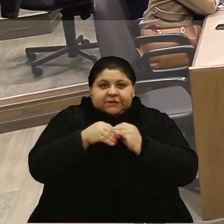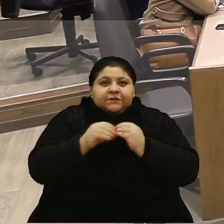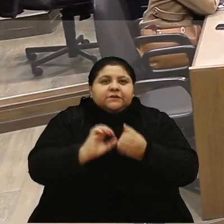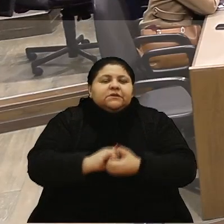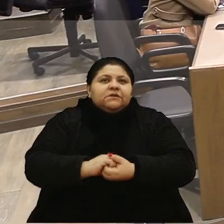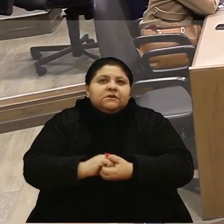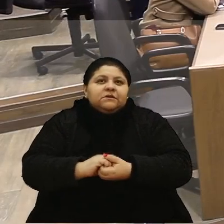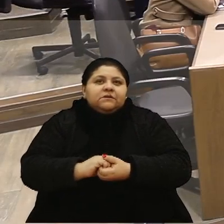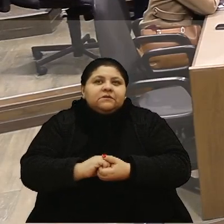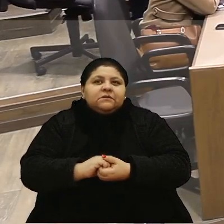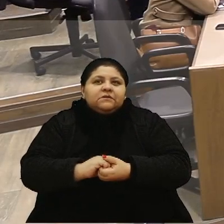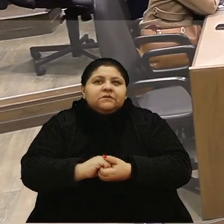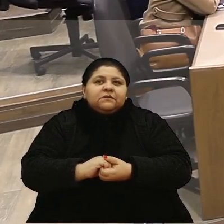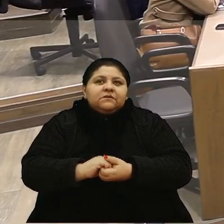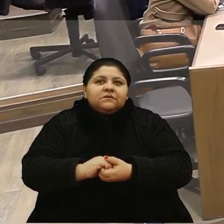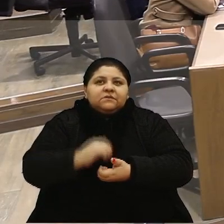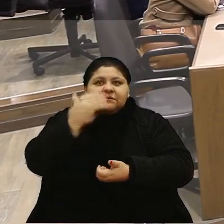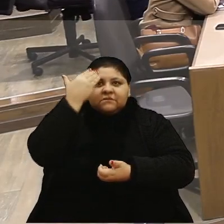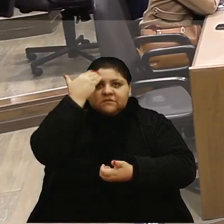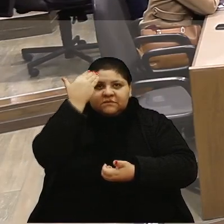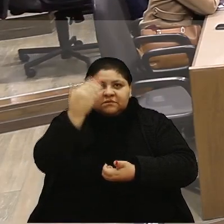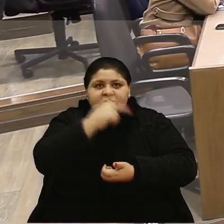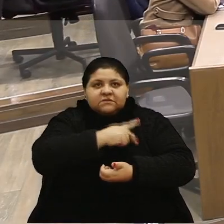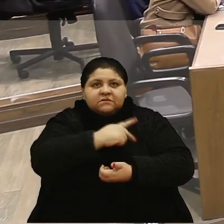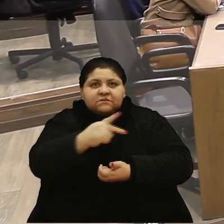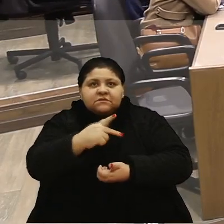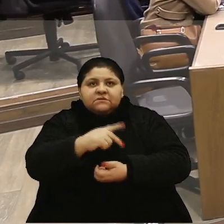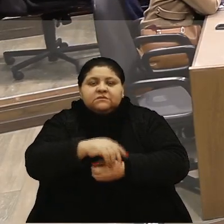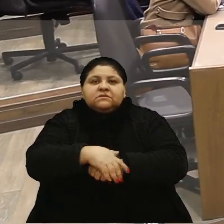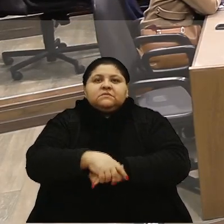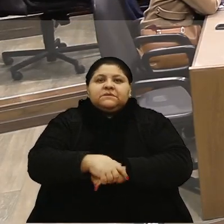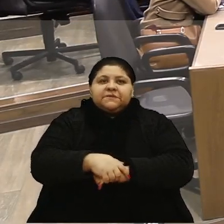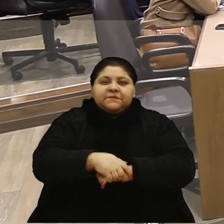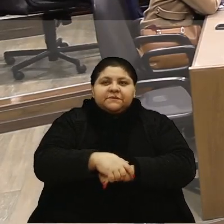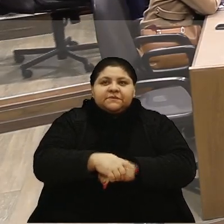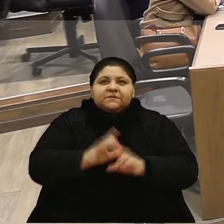Terminou o tempo, vereador. Obrigado, presidente. Encerrada a discussão.